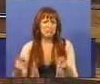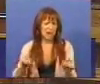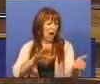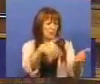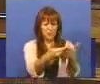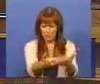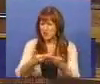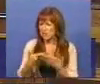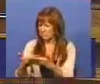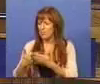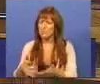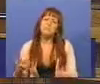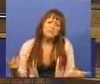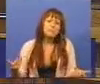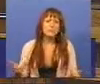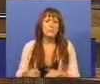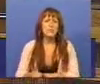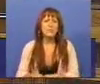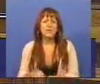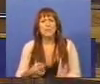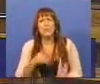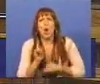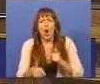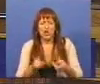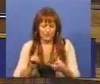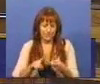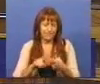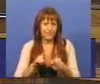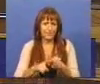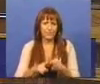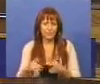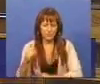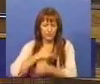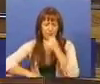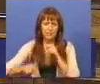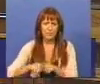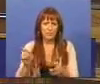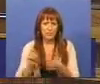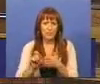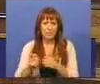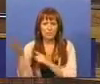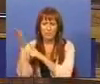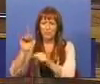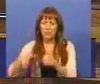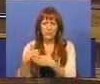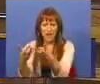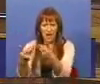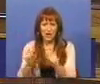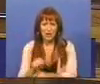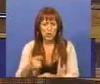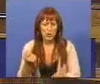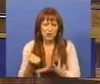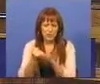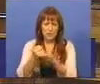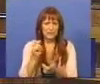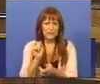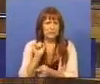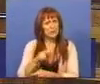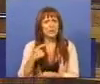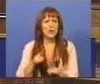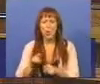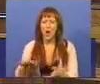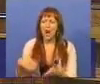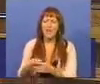sendo propostas e passo a enumerá-las. A substituição do elemento de referência para cálculo das subvenções não